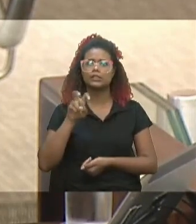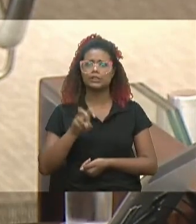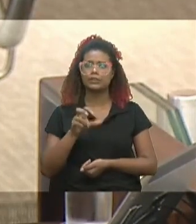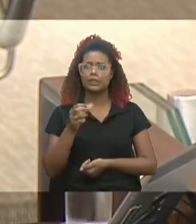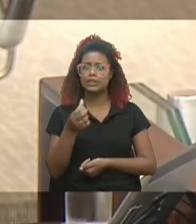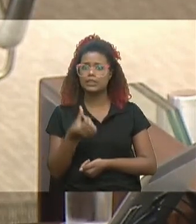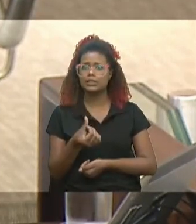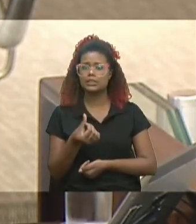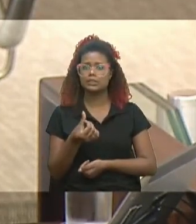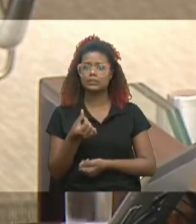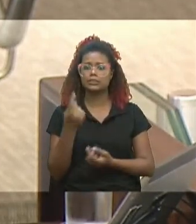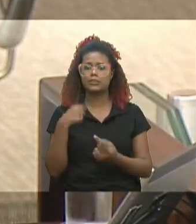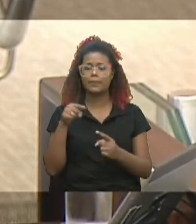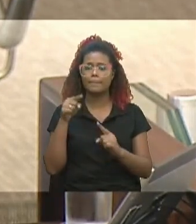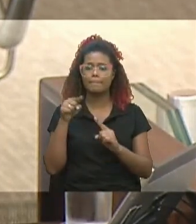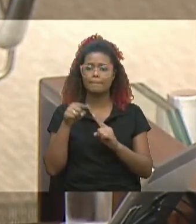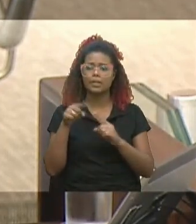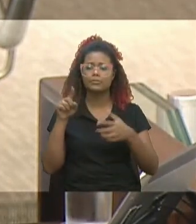indicadores